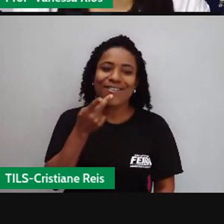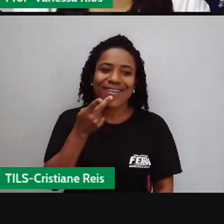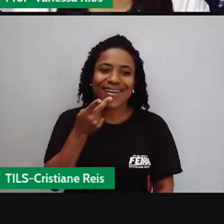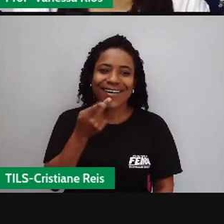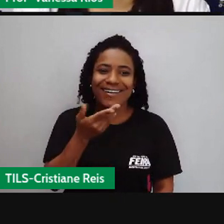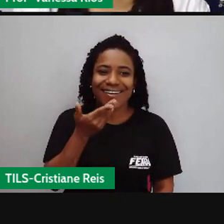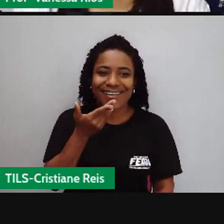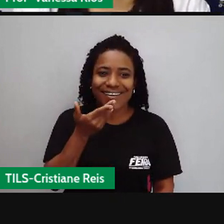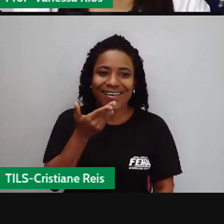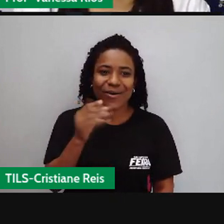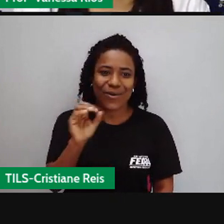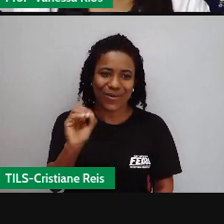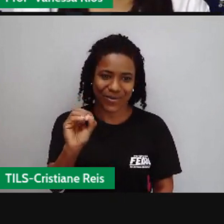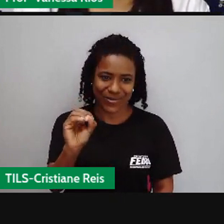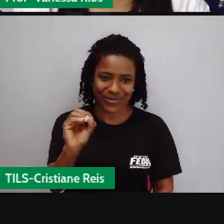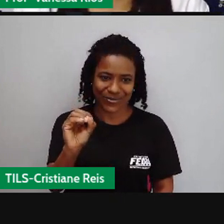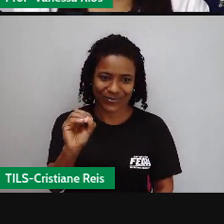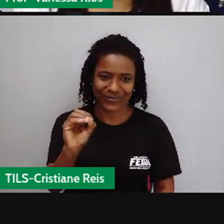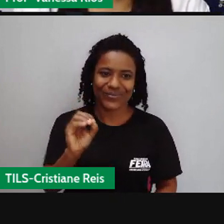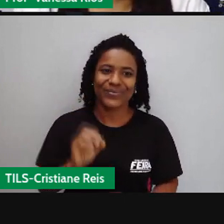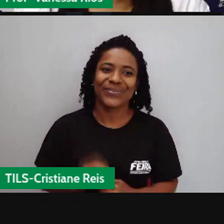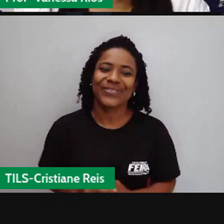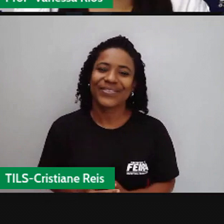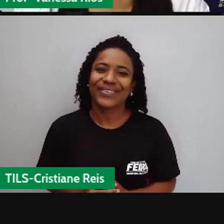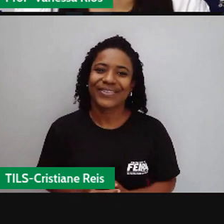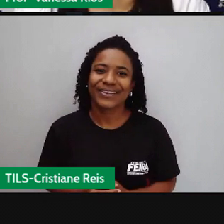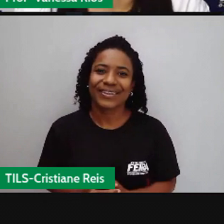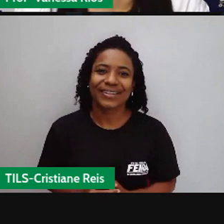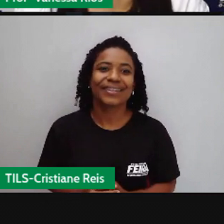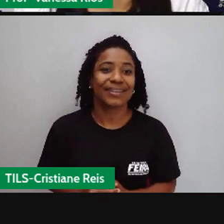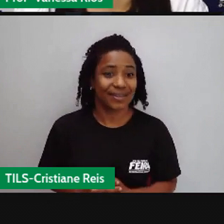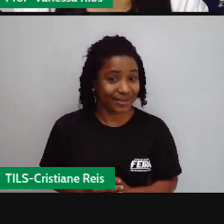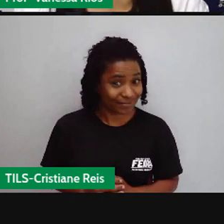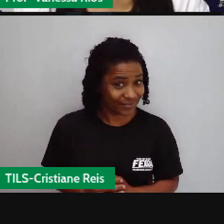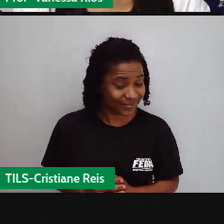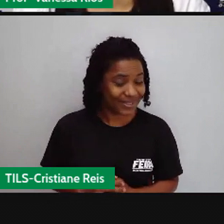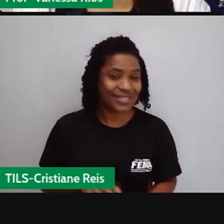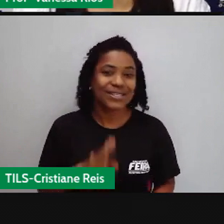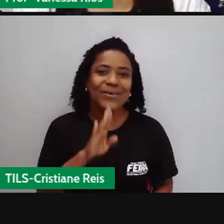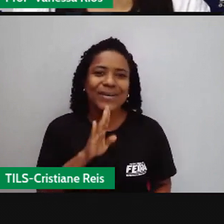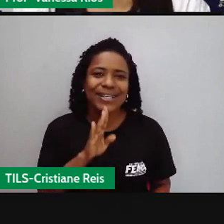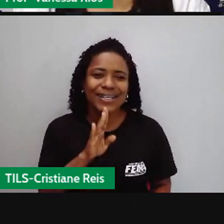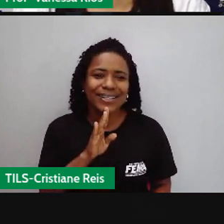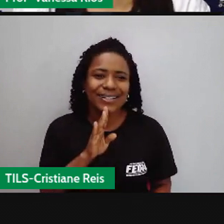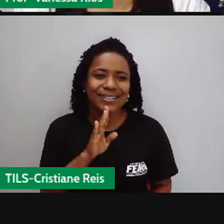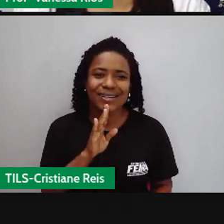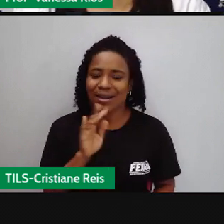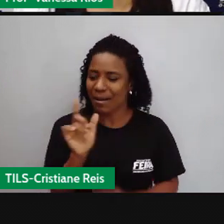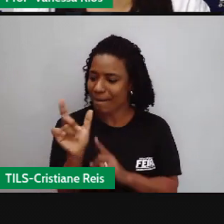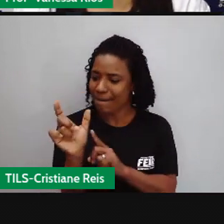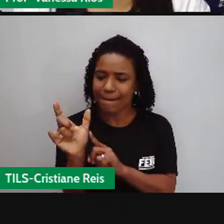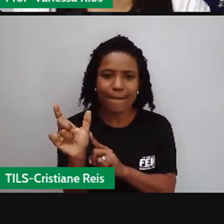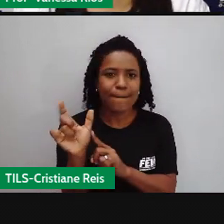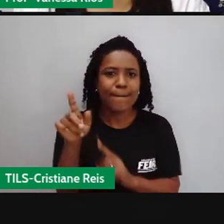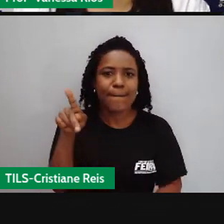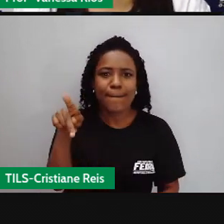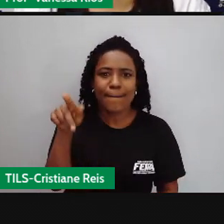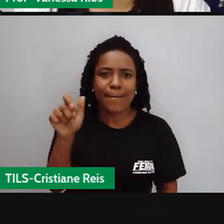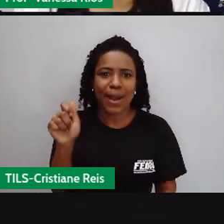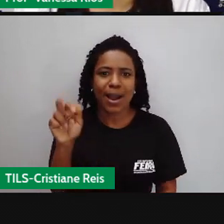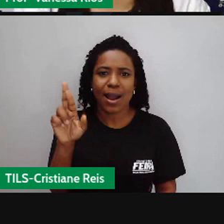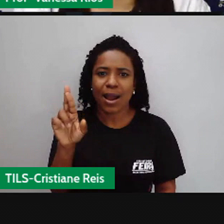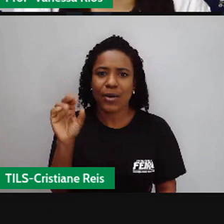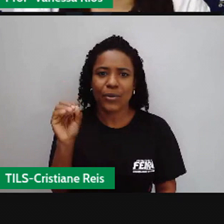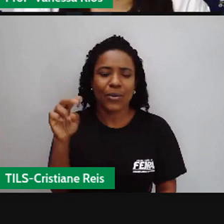E aí, vocês sabem o que são palavras parônimas? Olha só. Palavras parônimas são aquelas parecidas